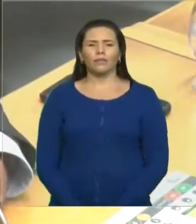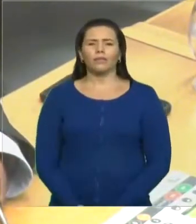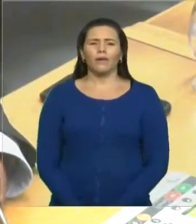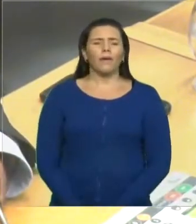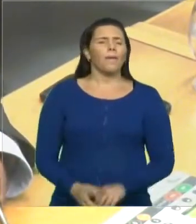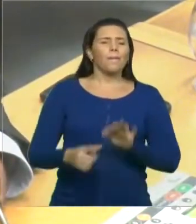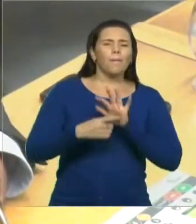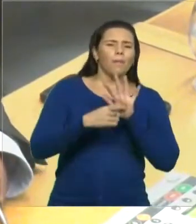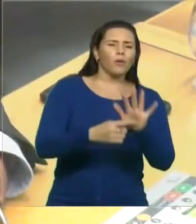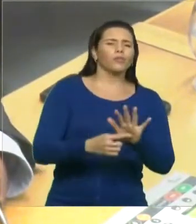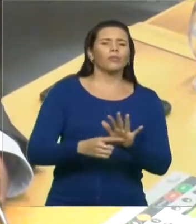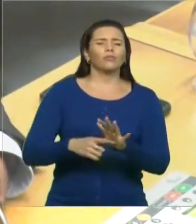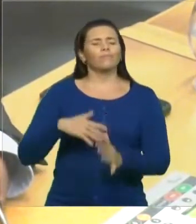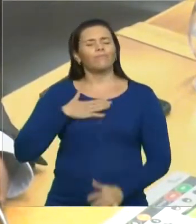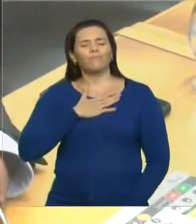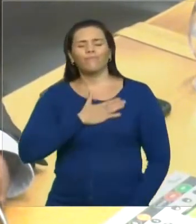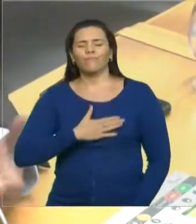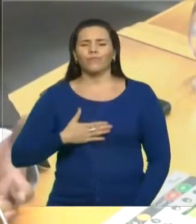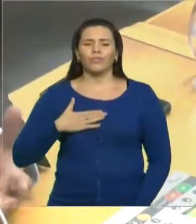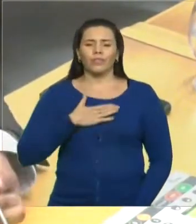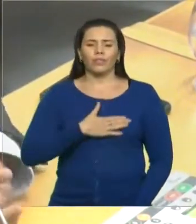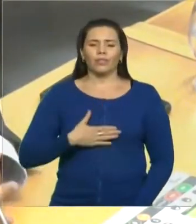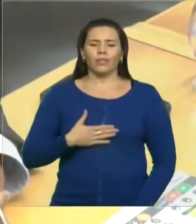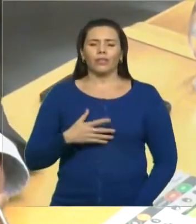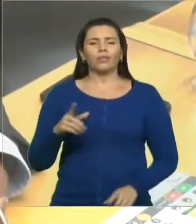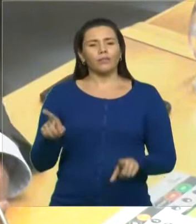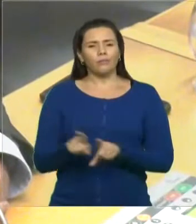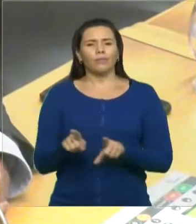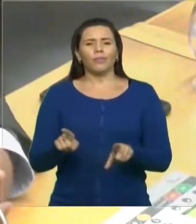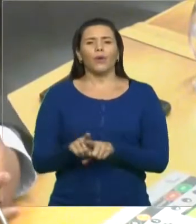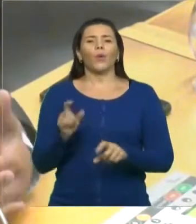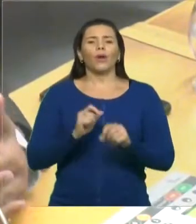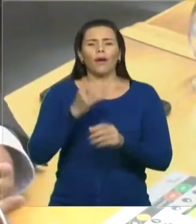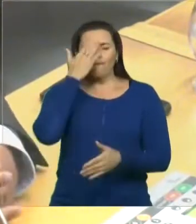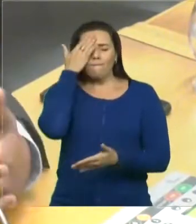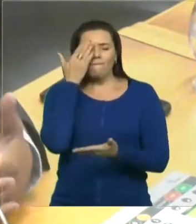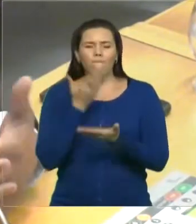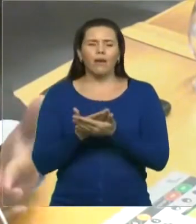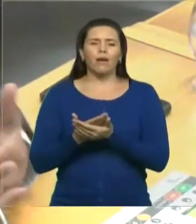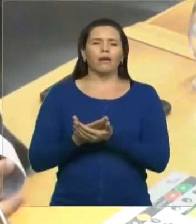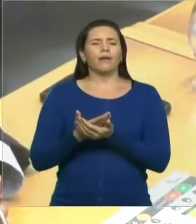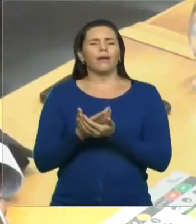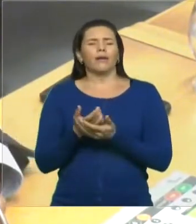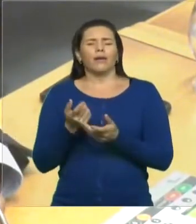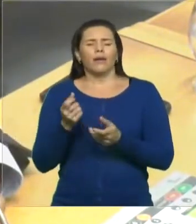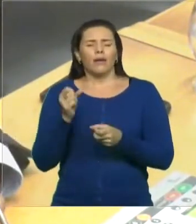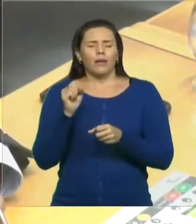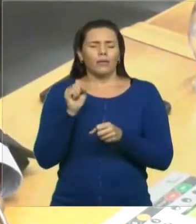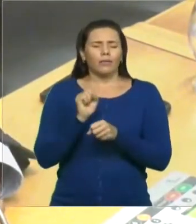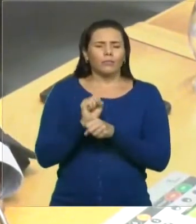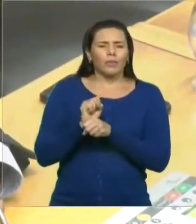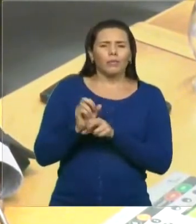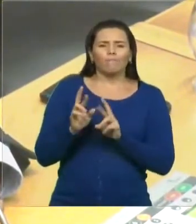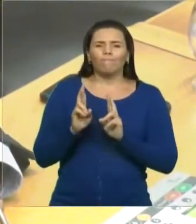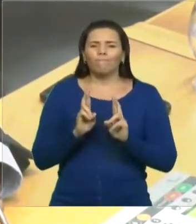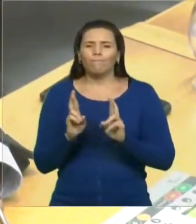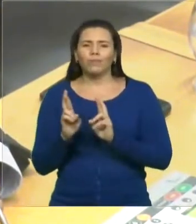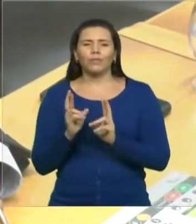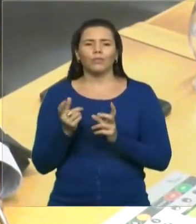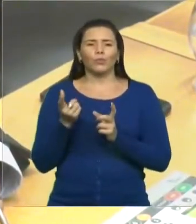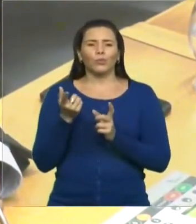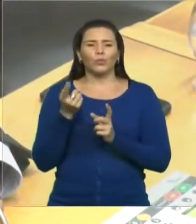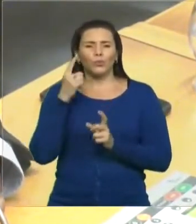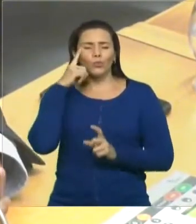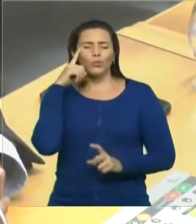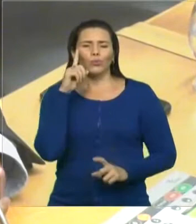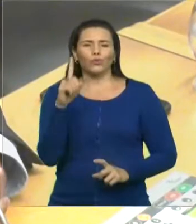e, sobretudo, de renovação da fé. A esperança, a dignidade que se tem